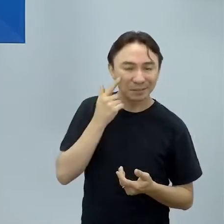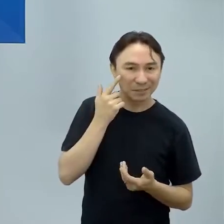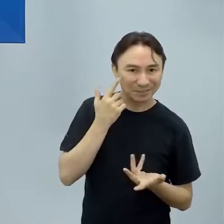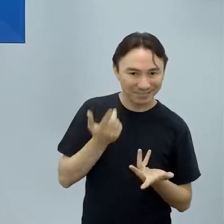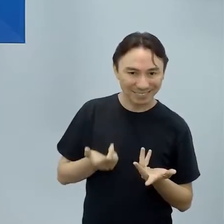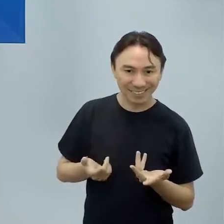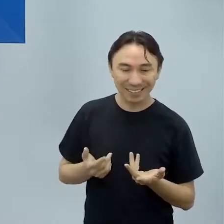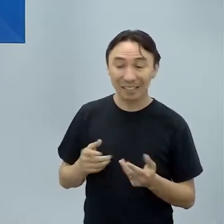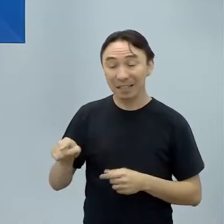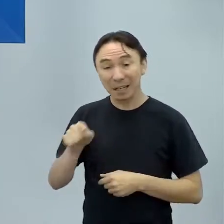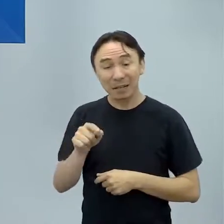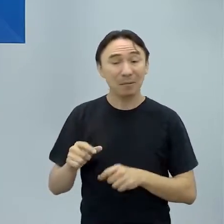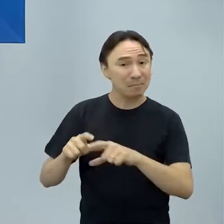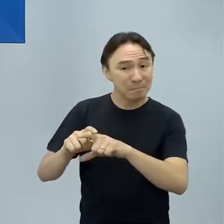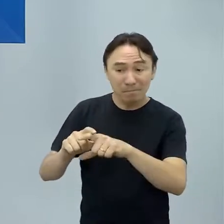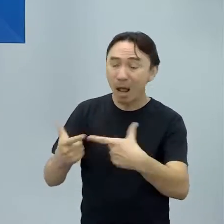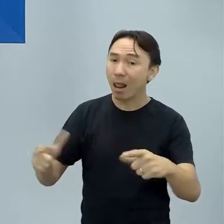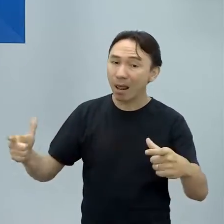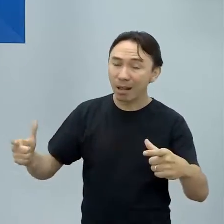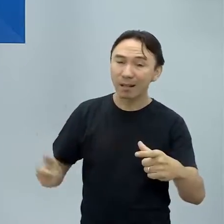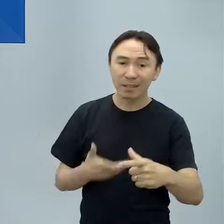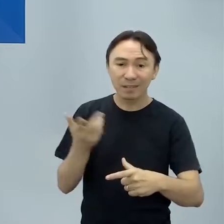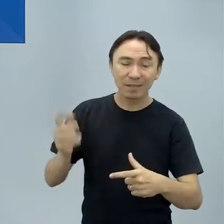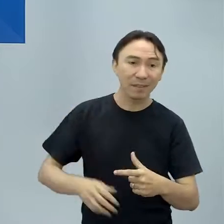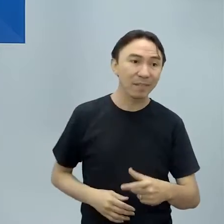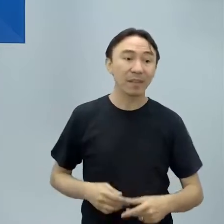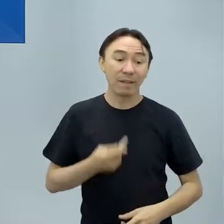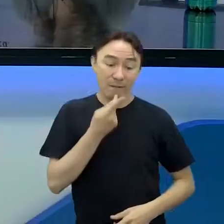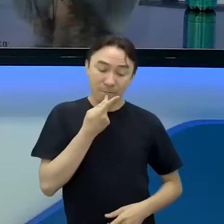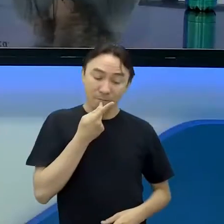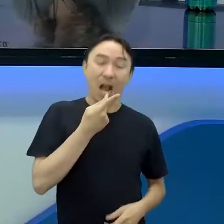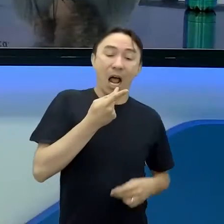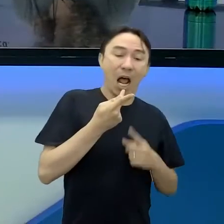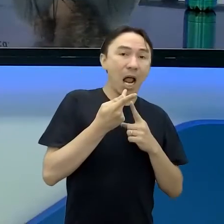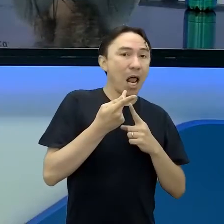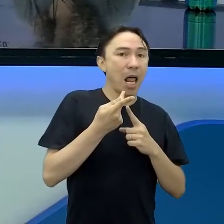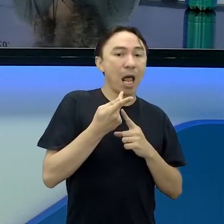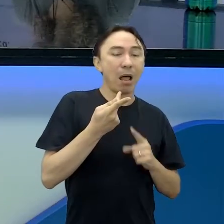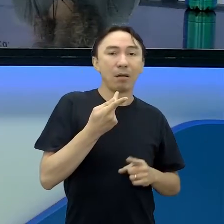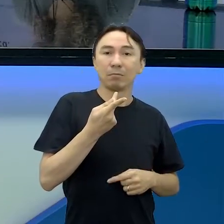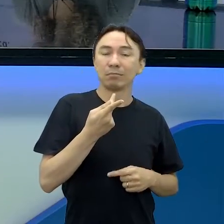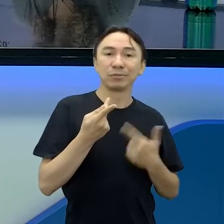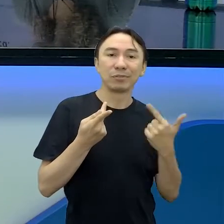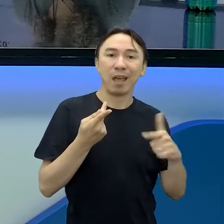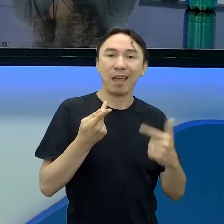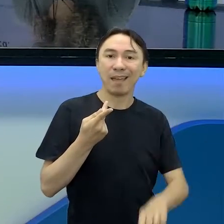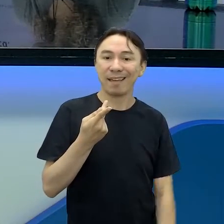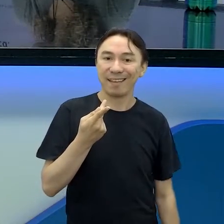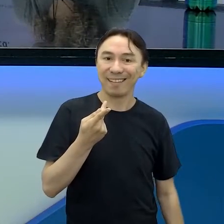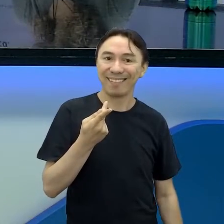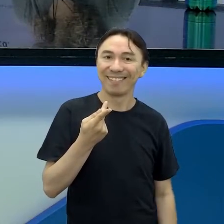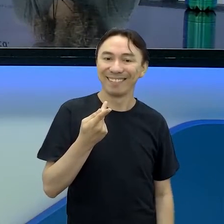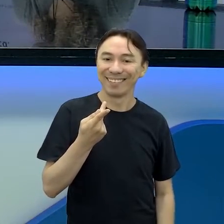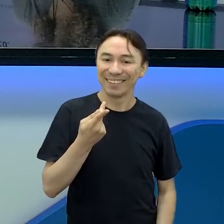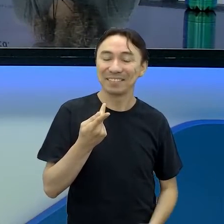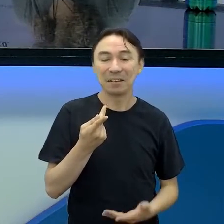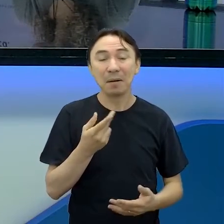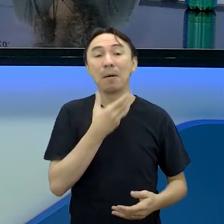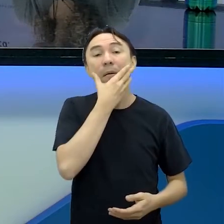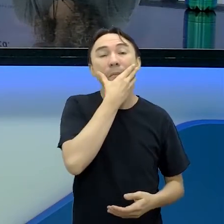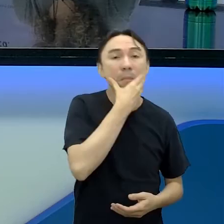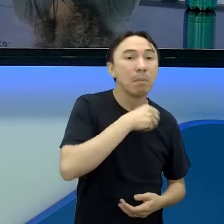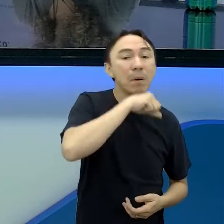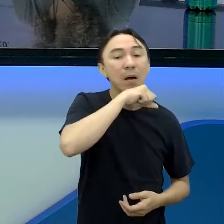a maioria dos meus pacientes não fala, não tem o recurso da fala para se comunicar comigo. E assim, tem alguns pais que